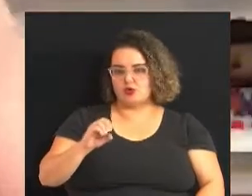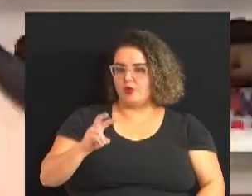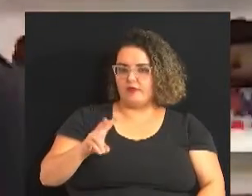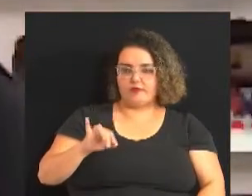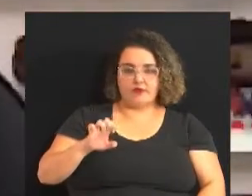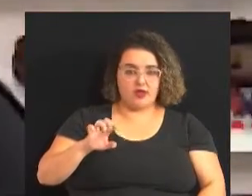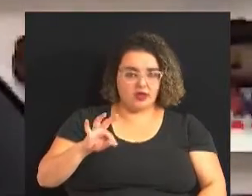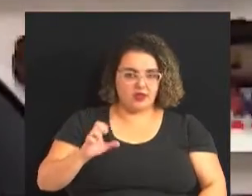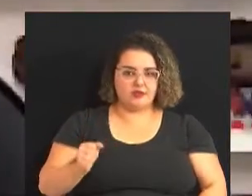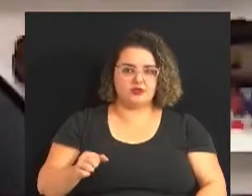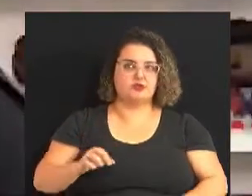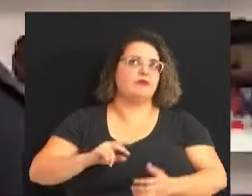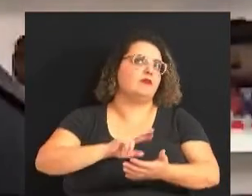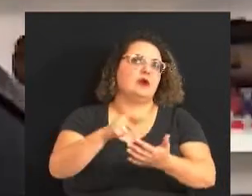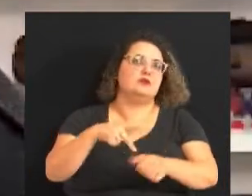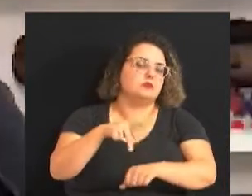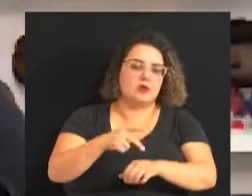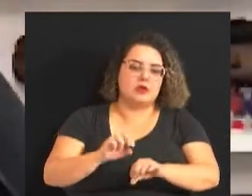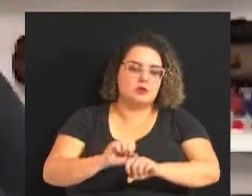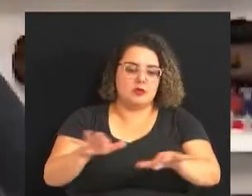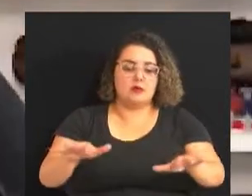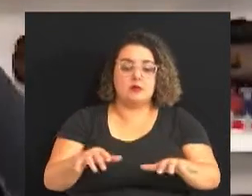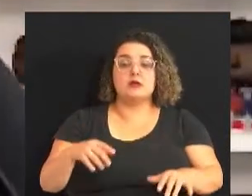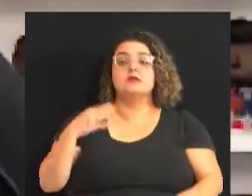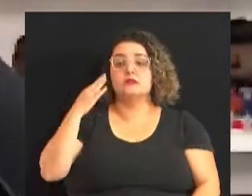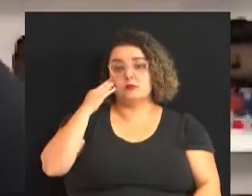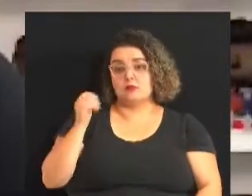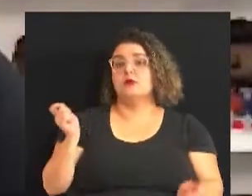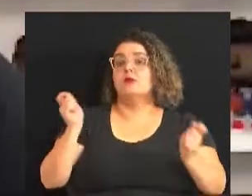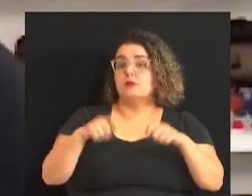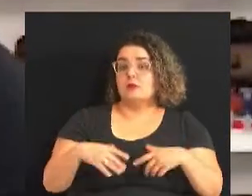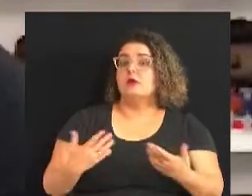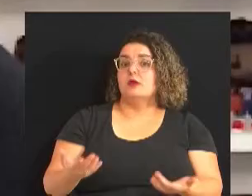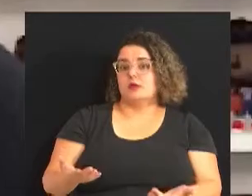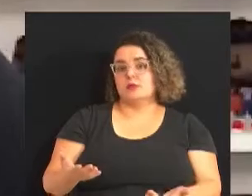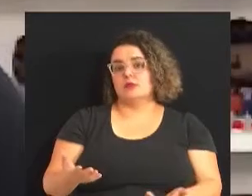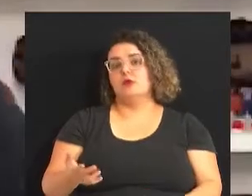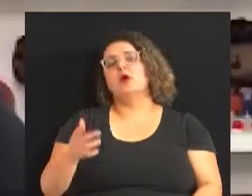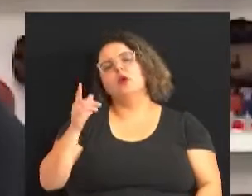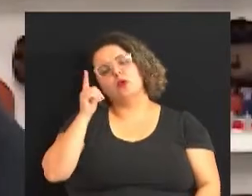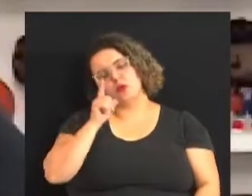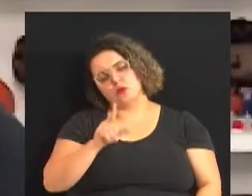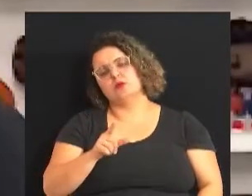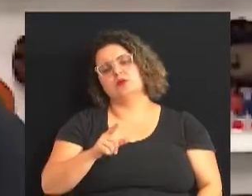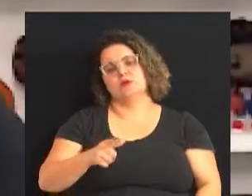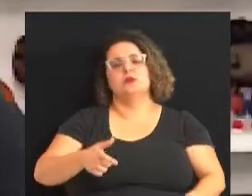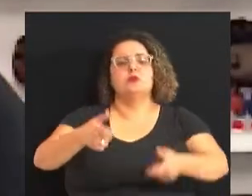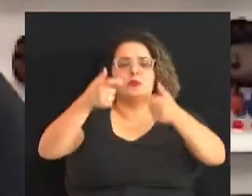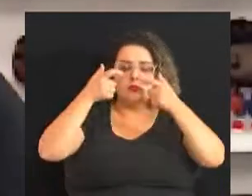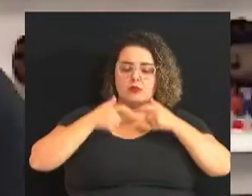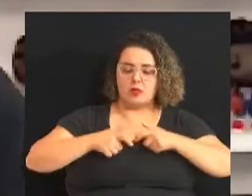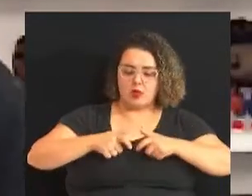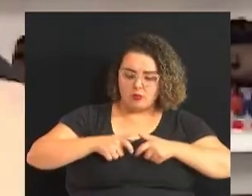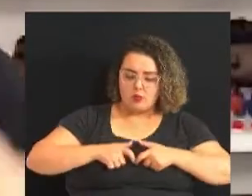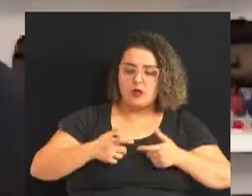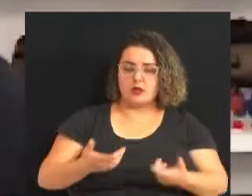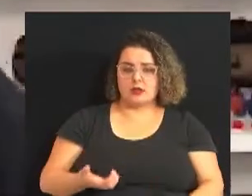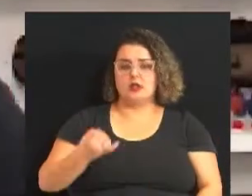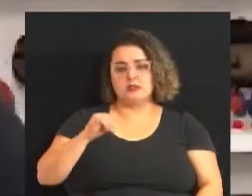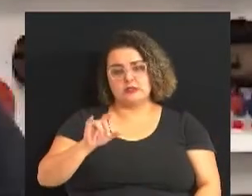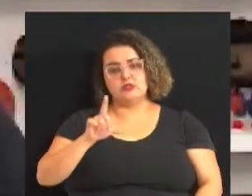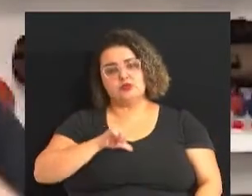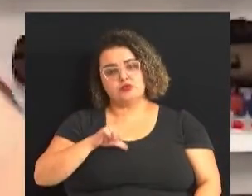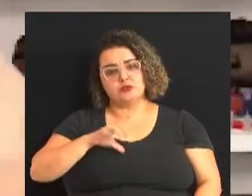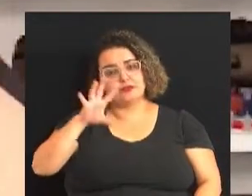muito pequena, mas a gente sabia que era capaz, com aquele time, dava para ter trazido uma medalha se tivesse um